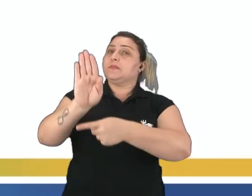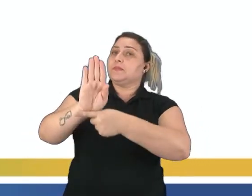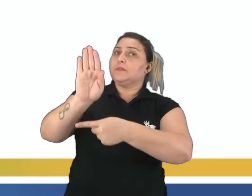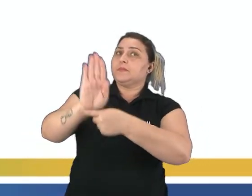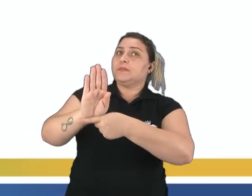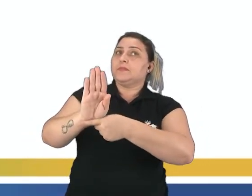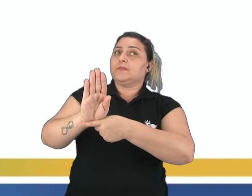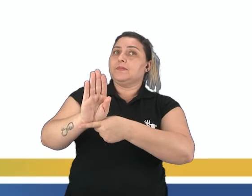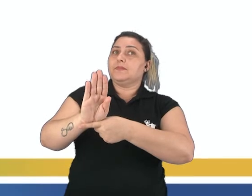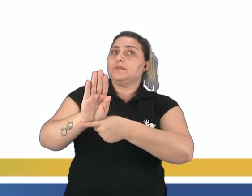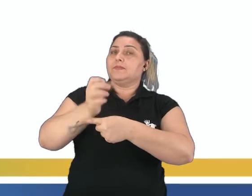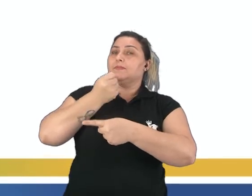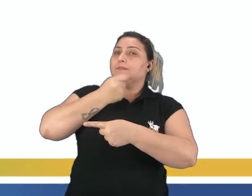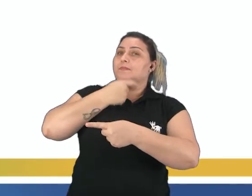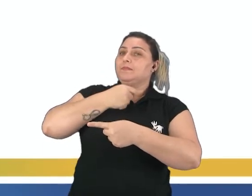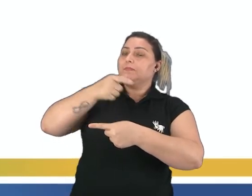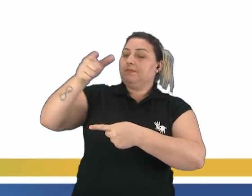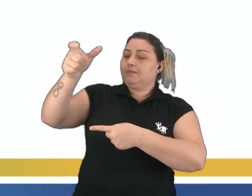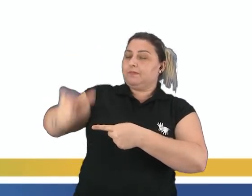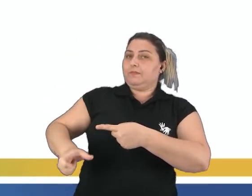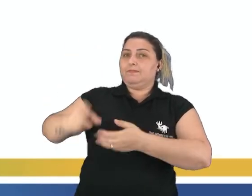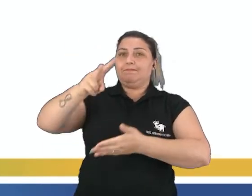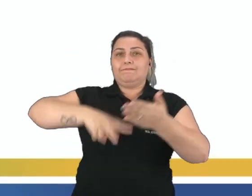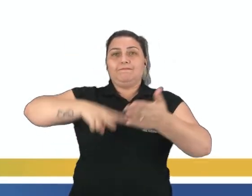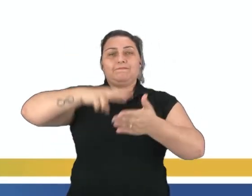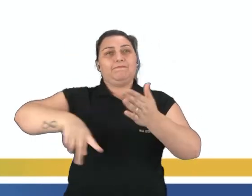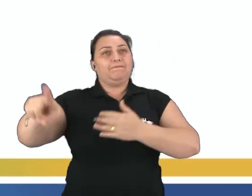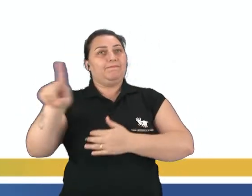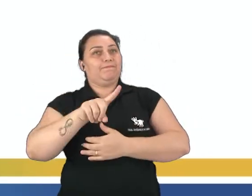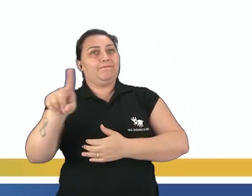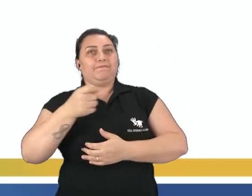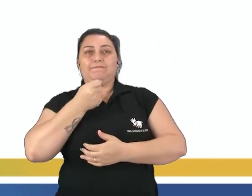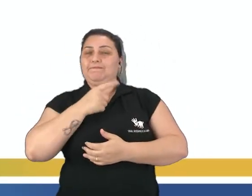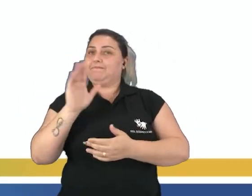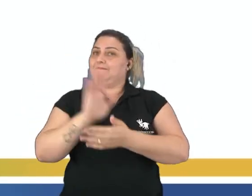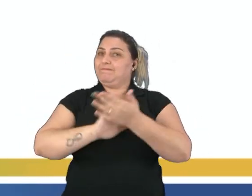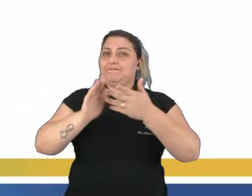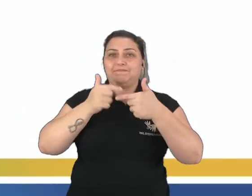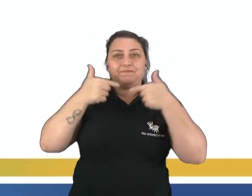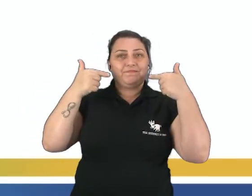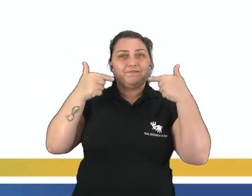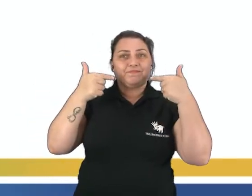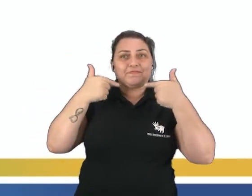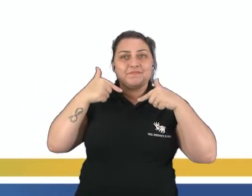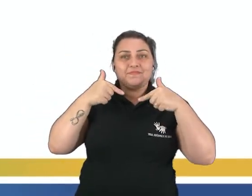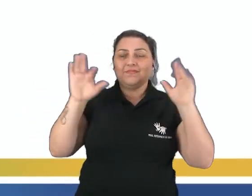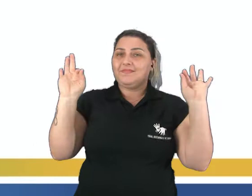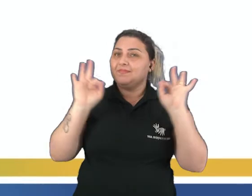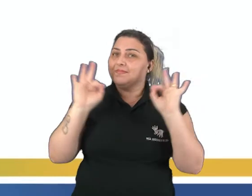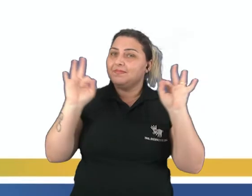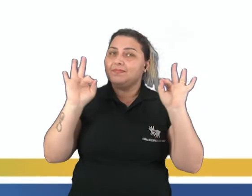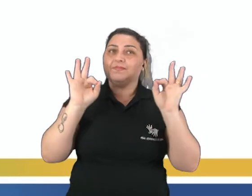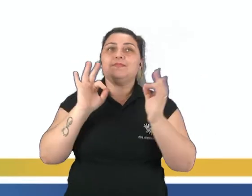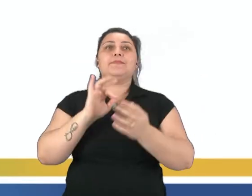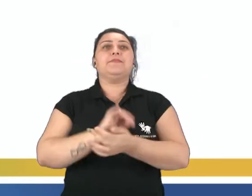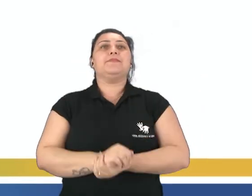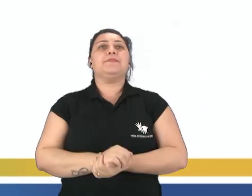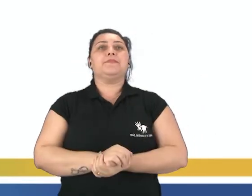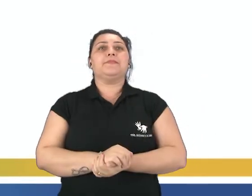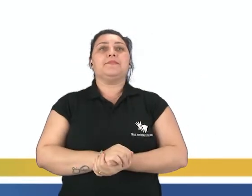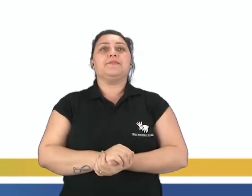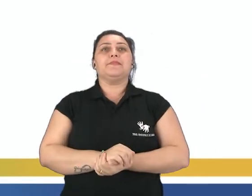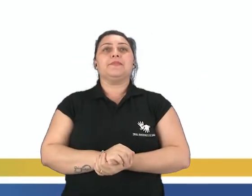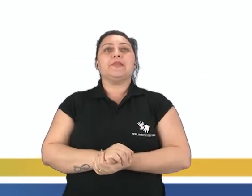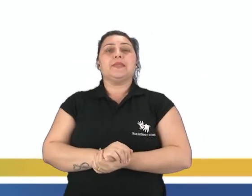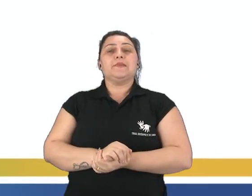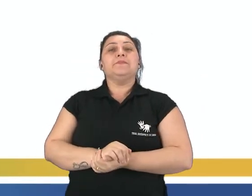B, divertir o leitor? Não, não está contando algo para que o leitor fique para divertir, não é? Ele está